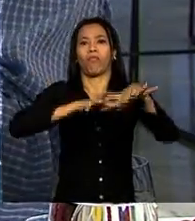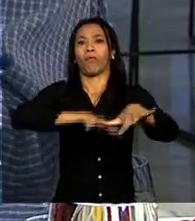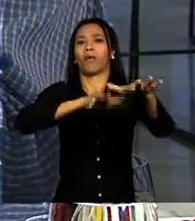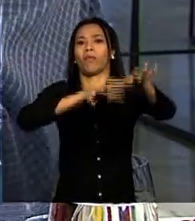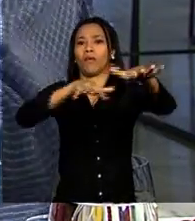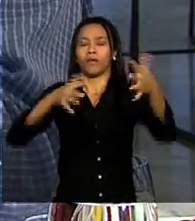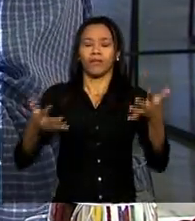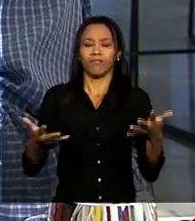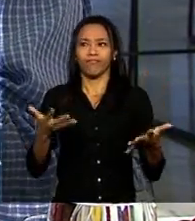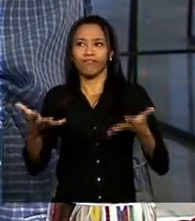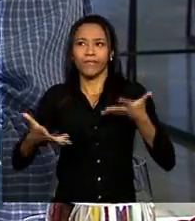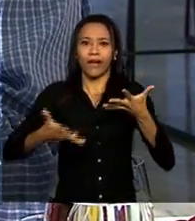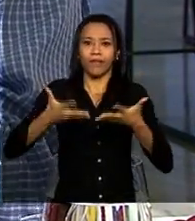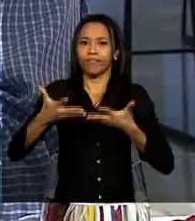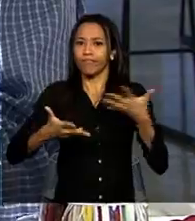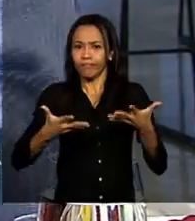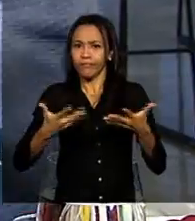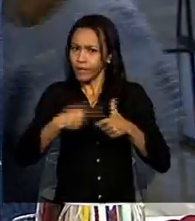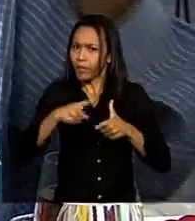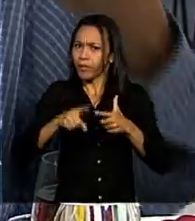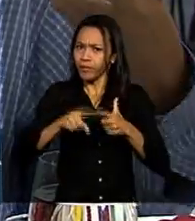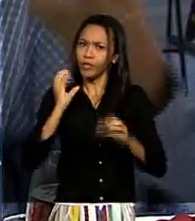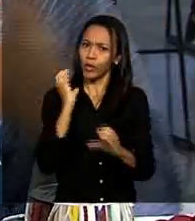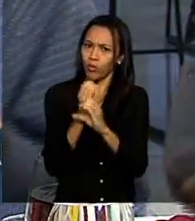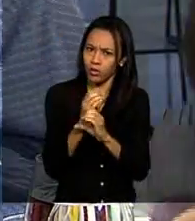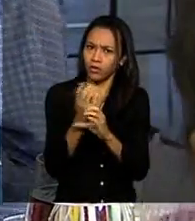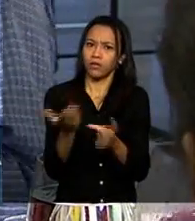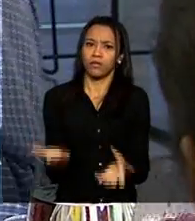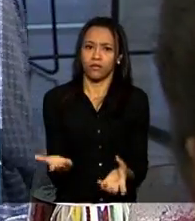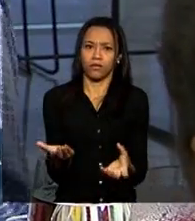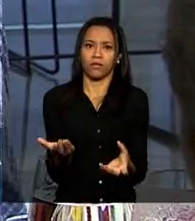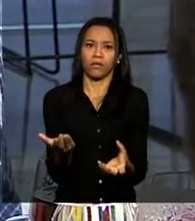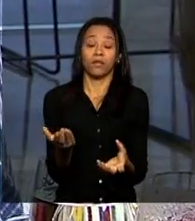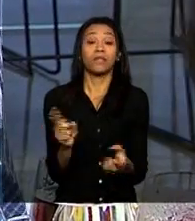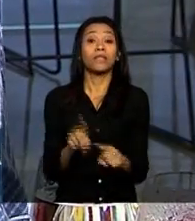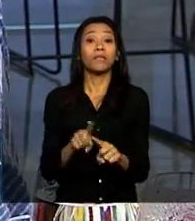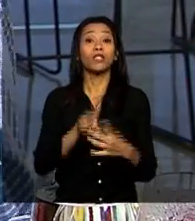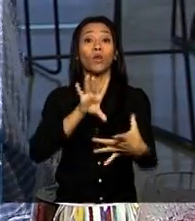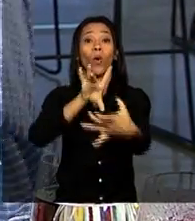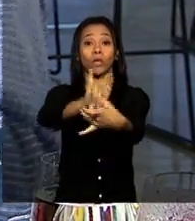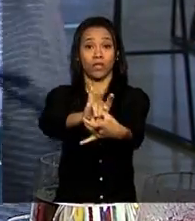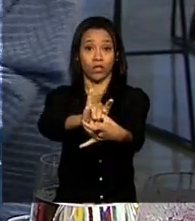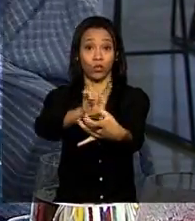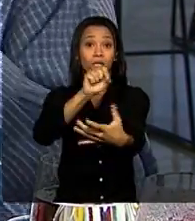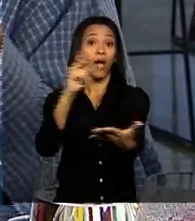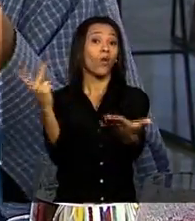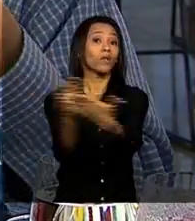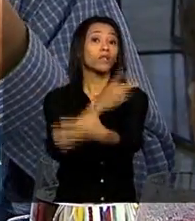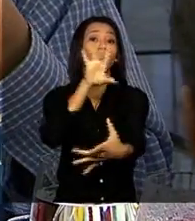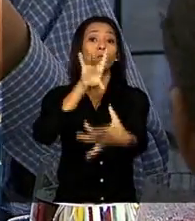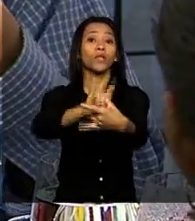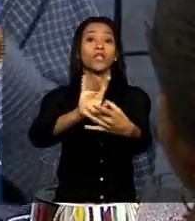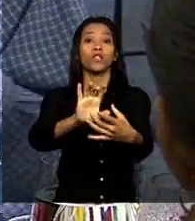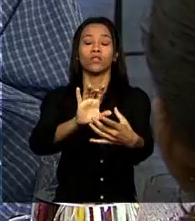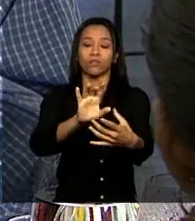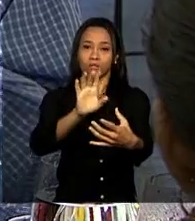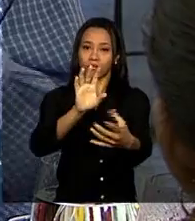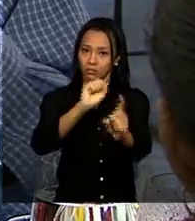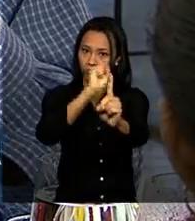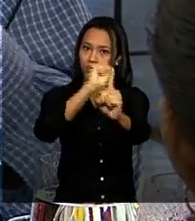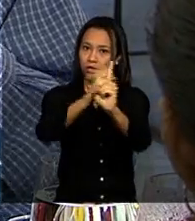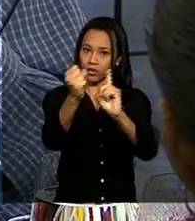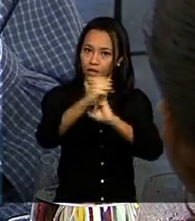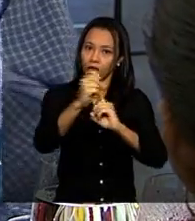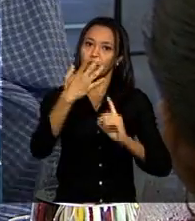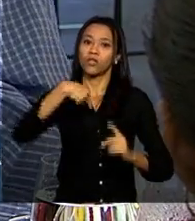assim meio que tem um problema de comunicação tem mas tem também um problema de realidade a gente tá entrando numa situação